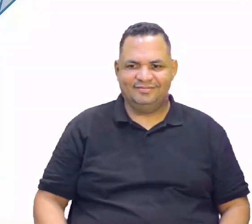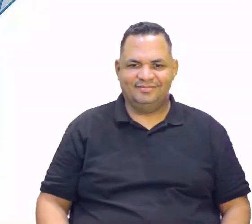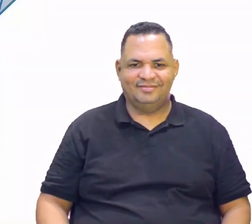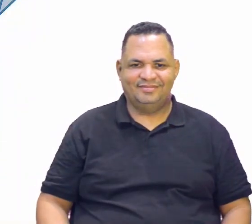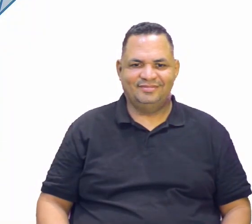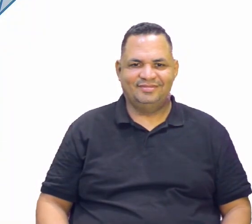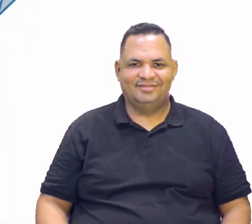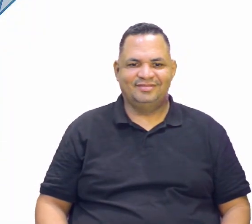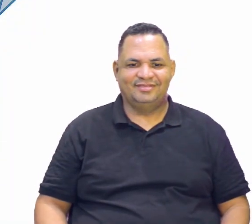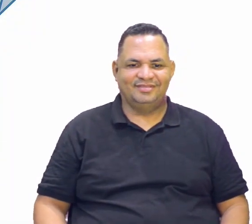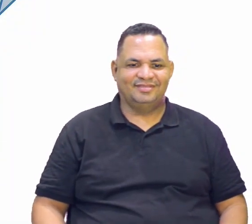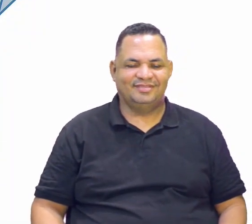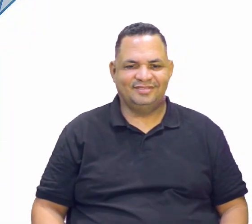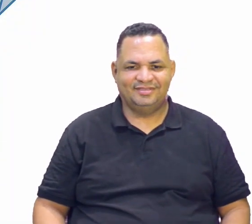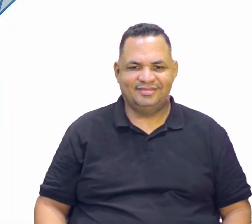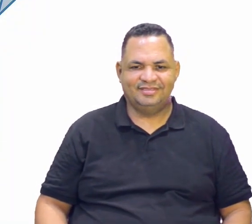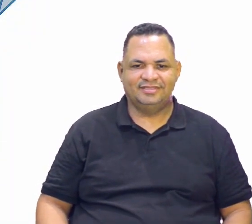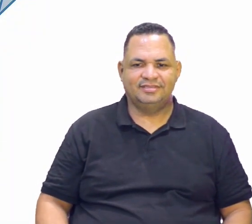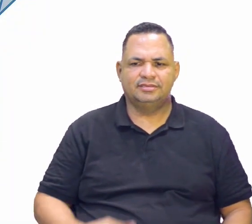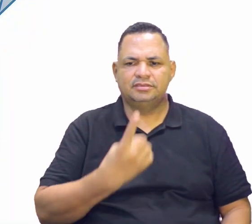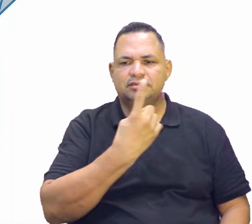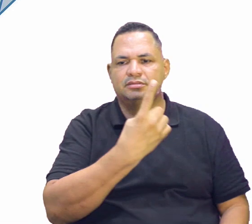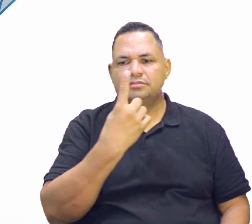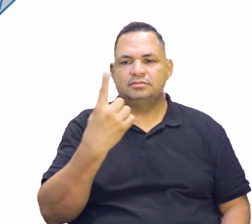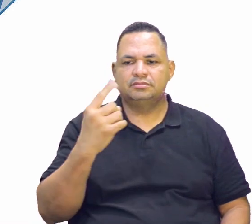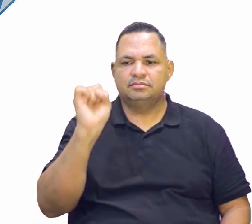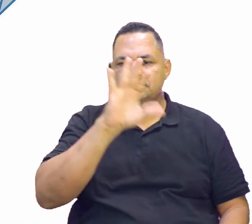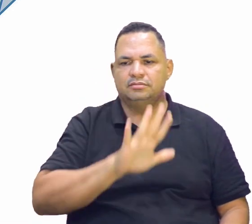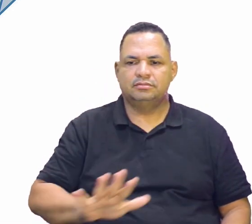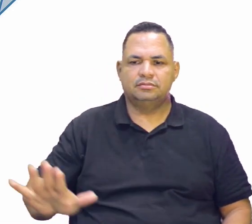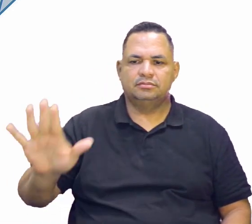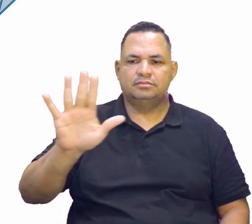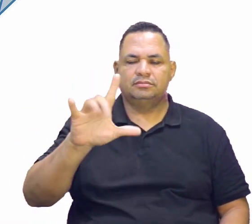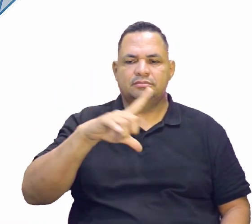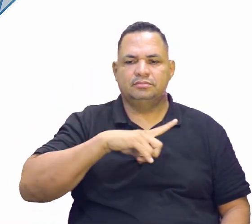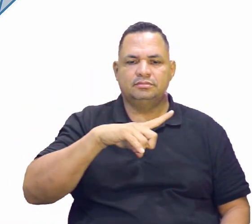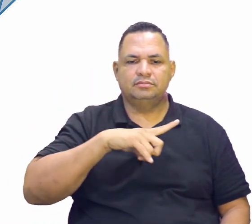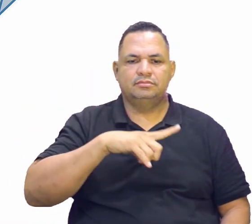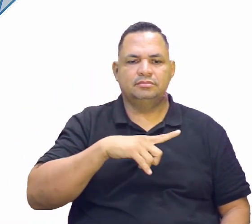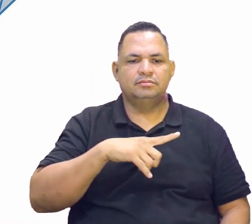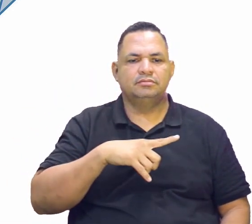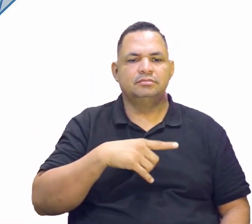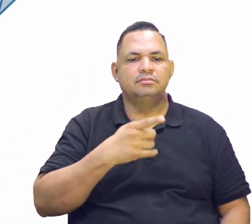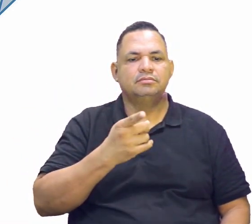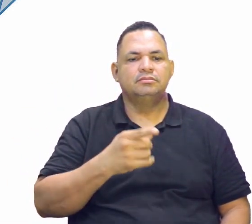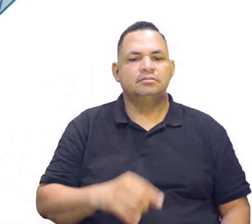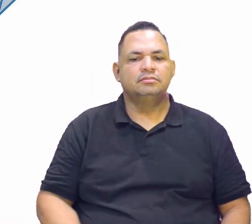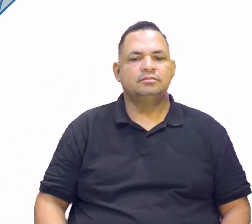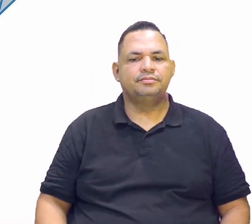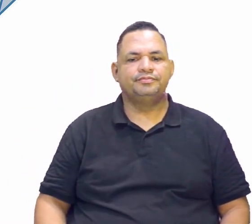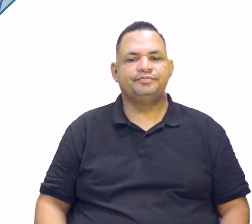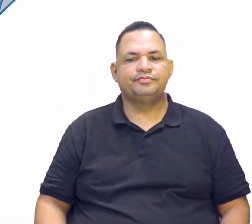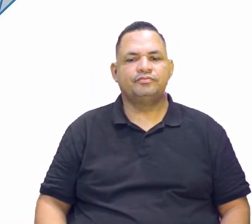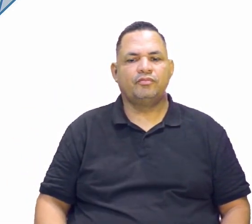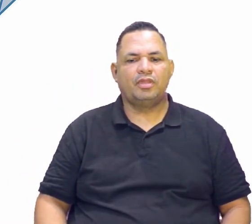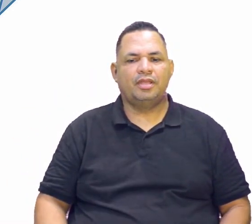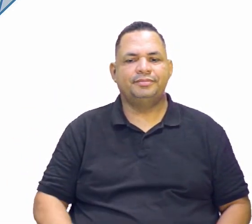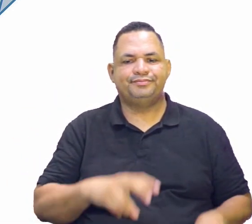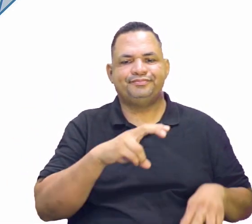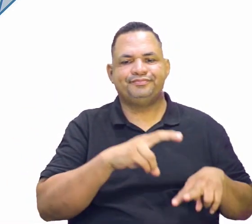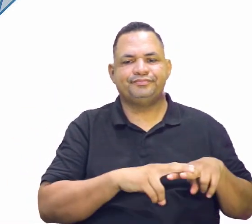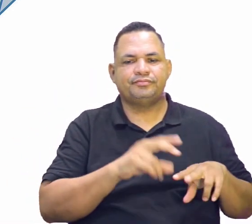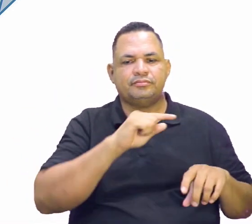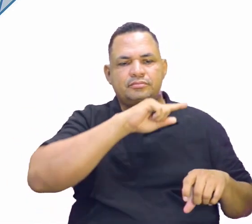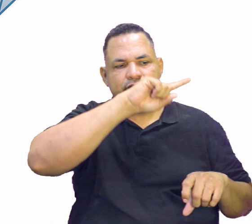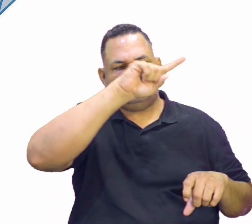não tem Observe aqui problema. as imagens. Cada imagem. Aí, ó, você tem um banco, eu poderia falar um tamborete com uma